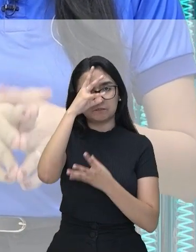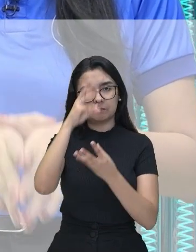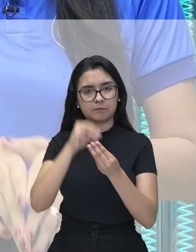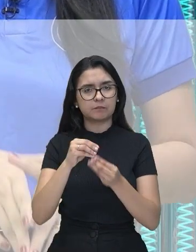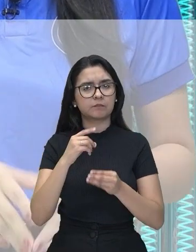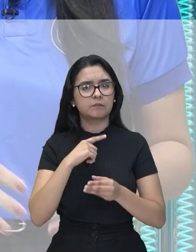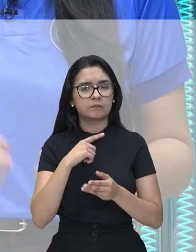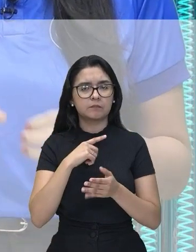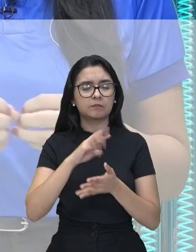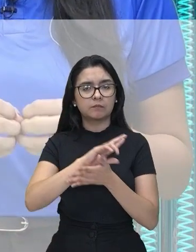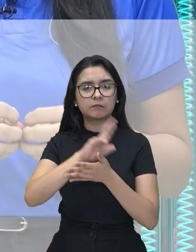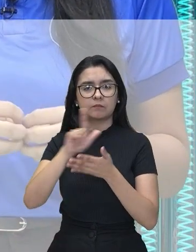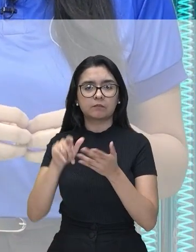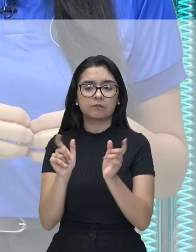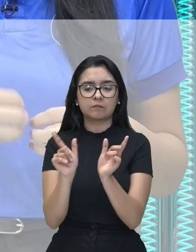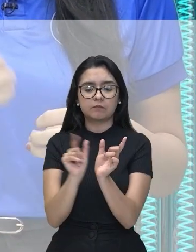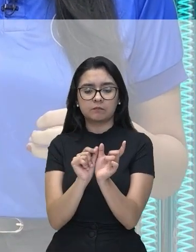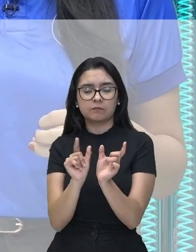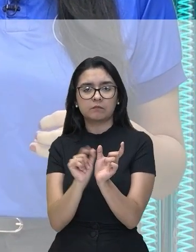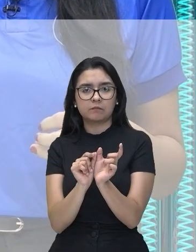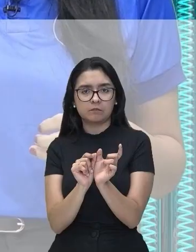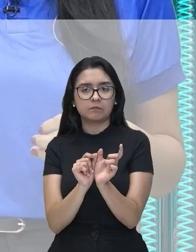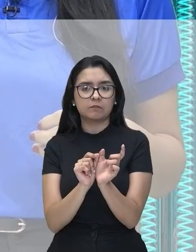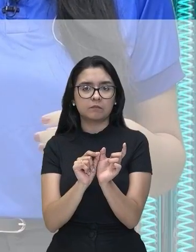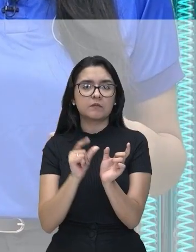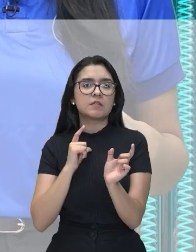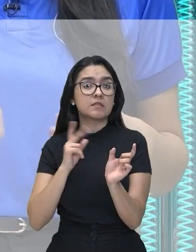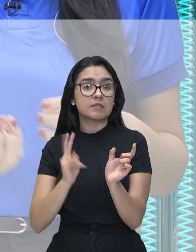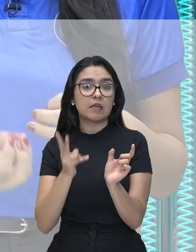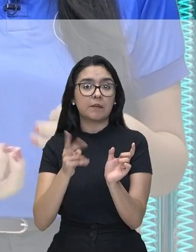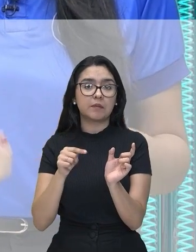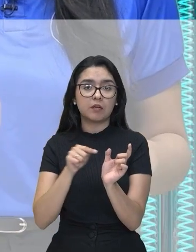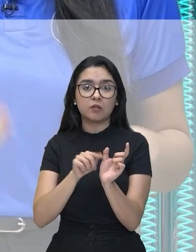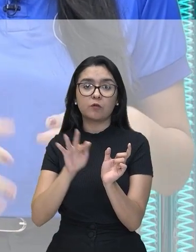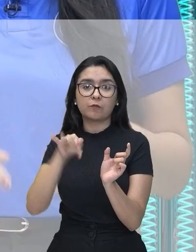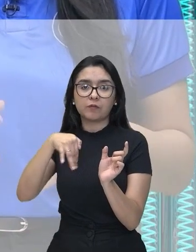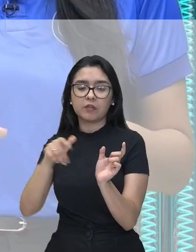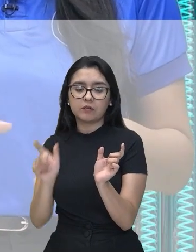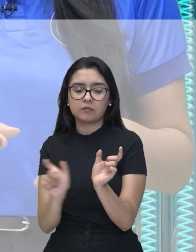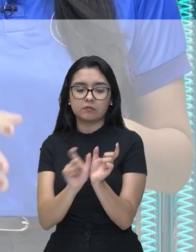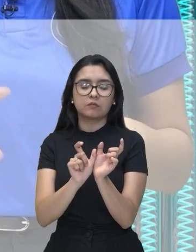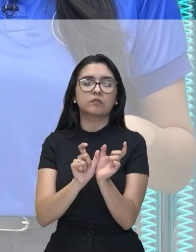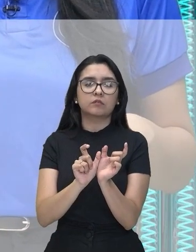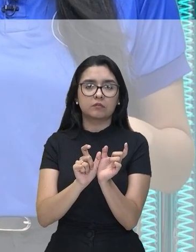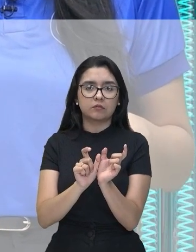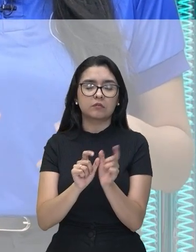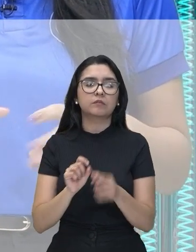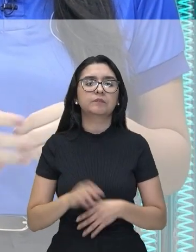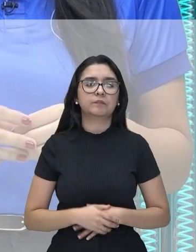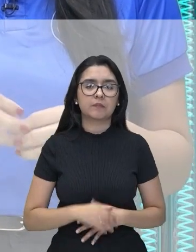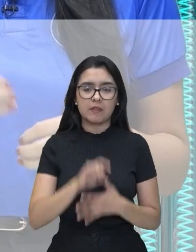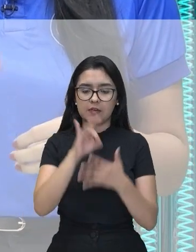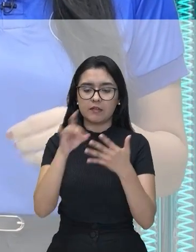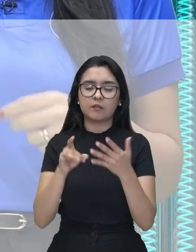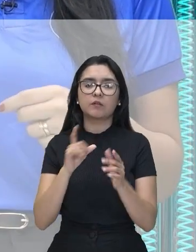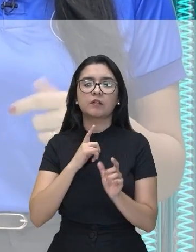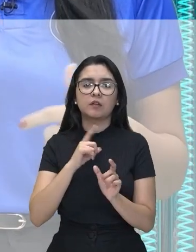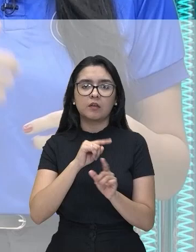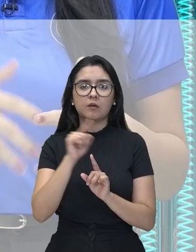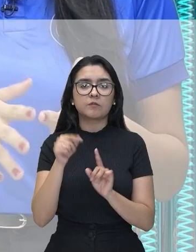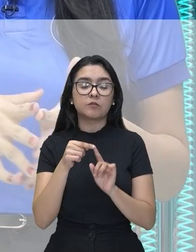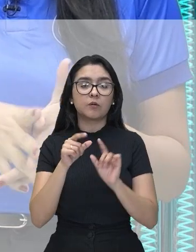vários sufixos, eles sempre vêm no final da palavra e cada um deles tem uma função de